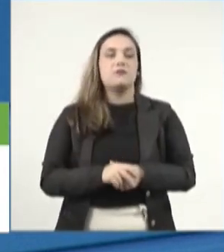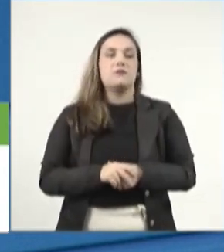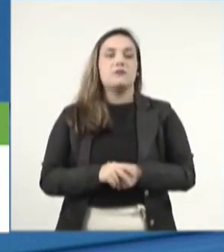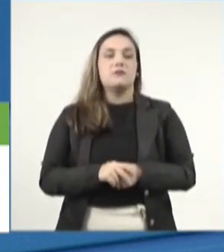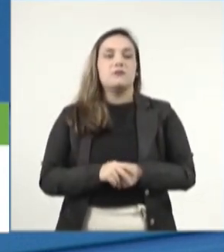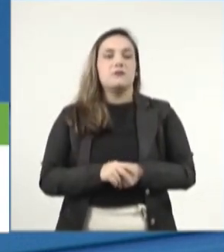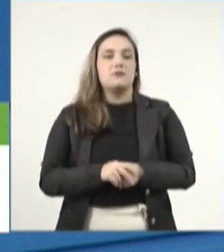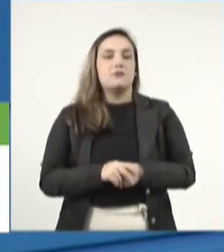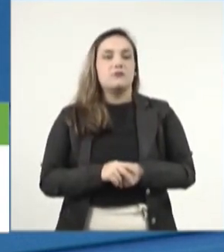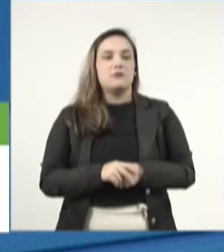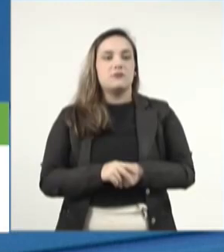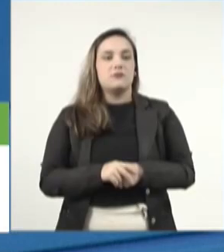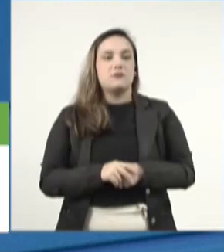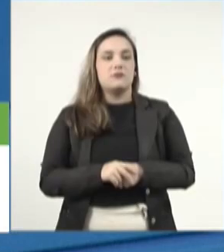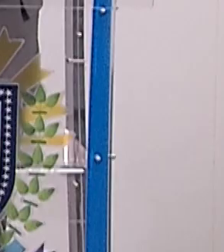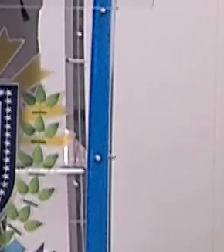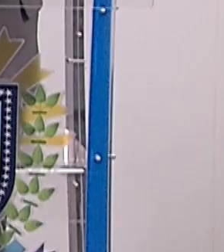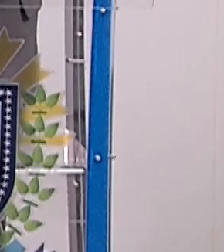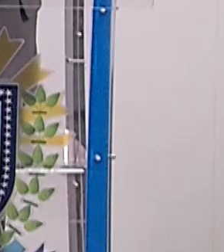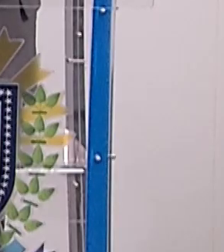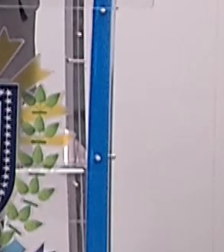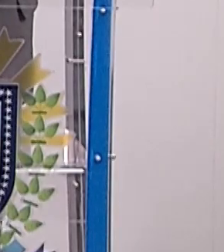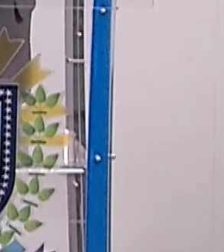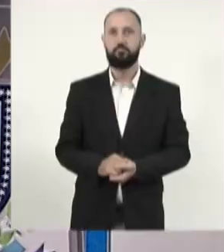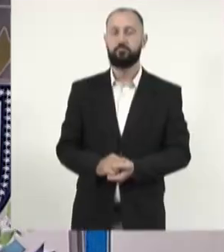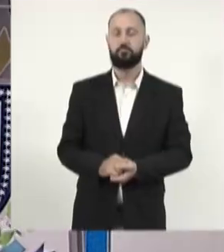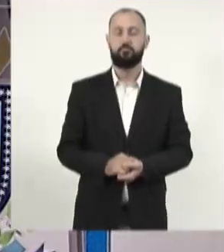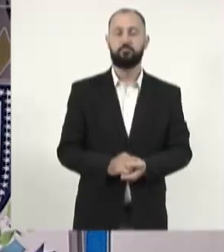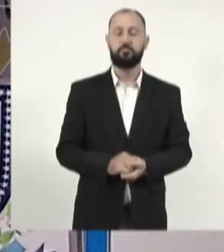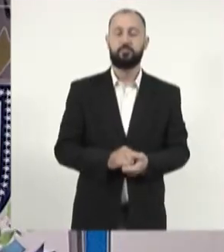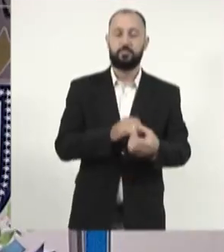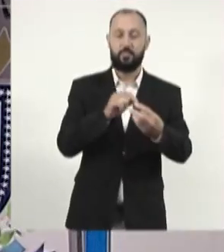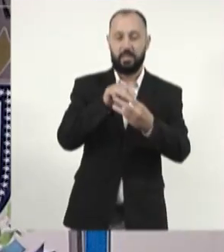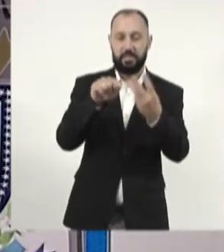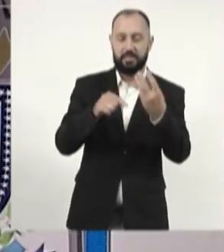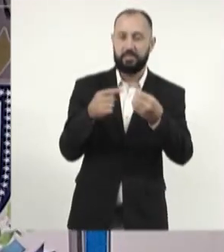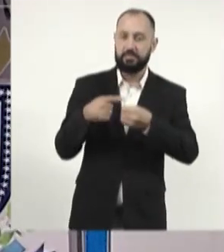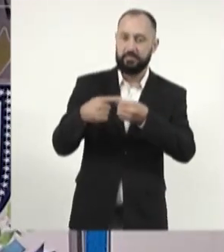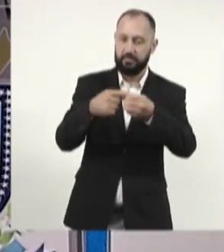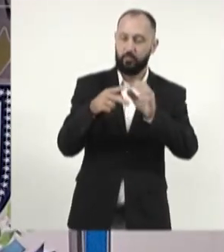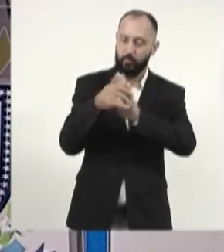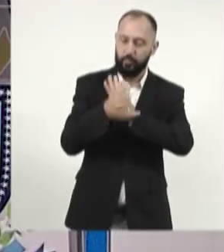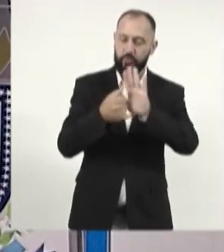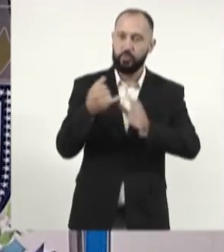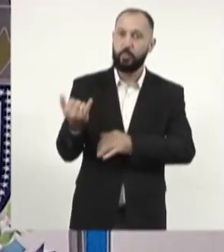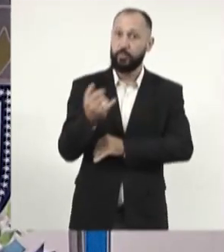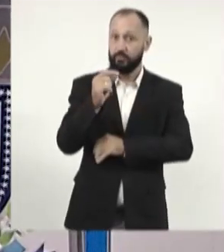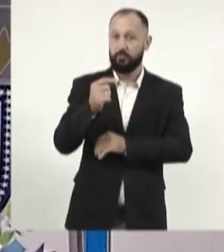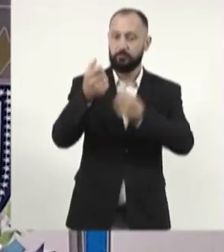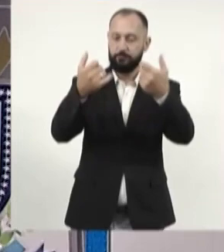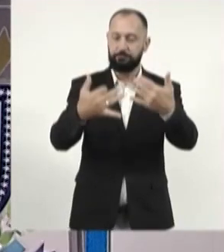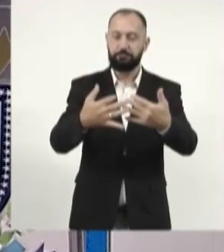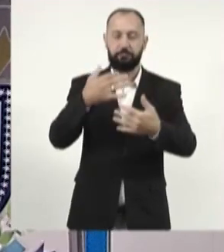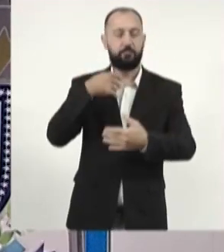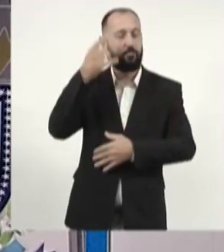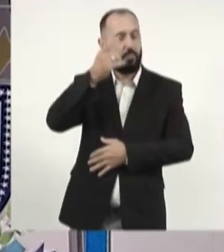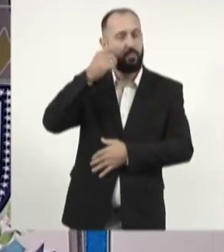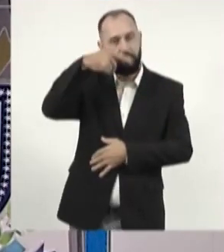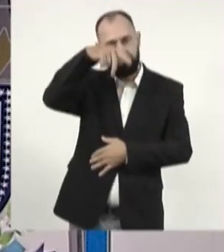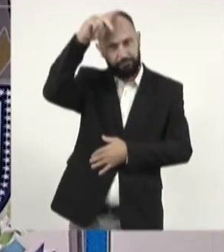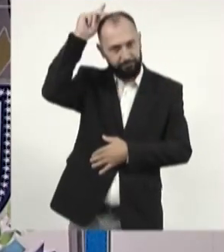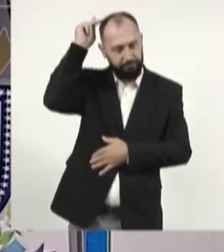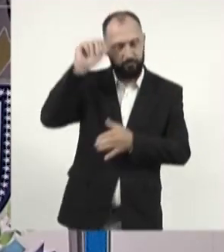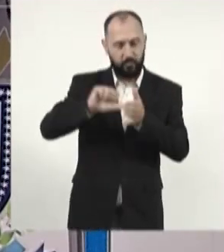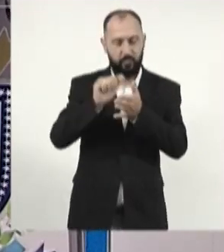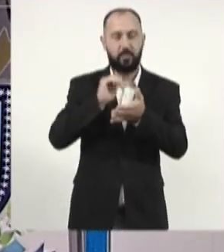esse recurso é a fundo perdido. 3 cidades com projetos importantes, então, mencionadas pelo deputado Paulo Correia,